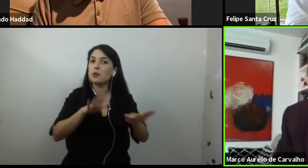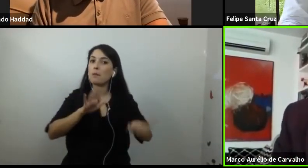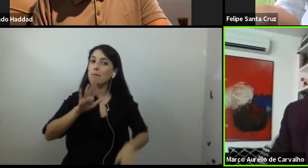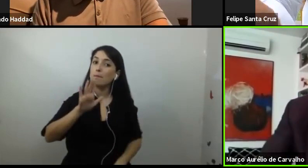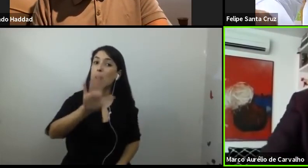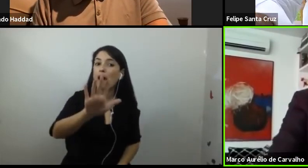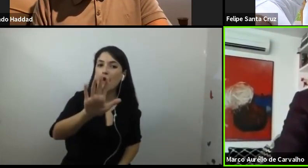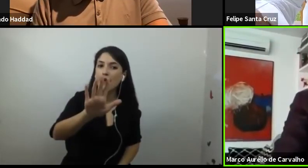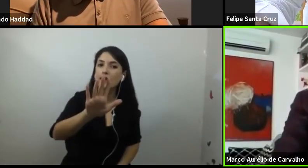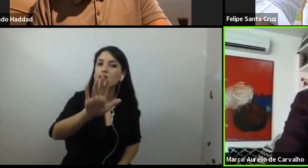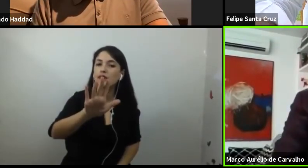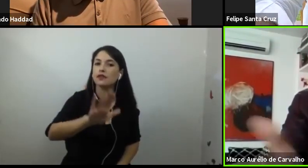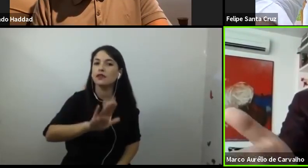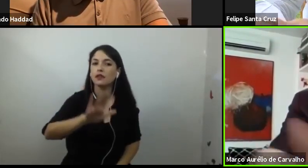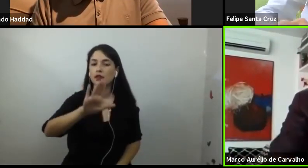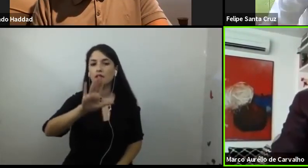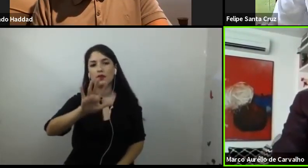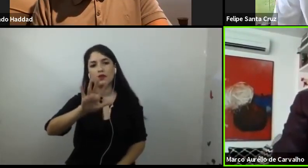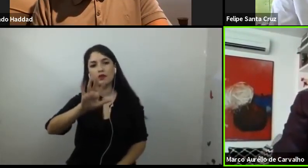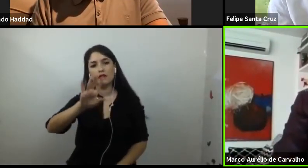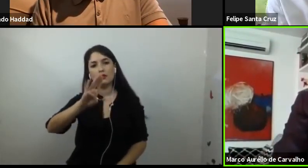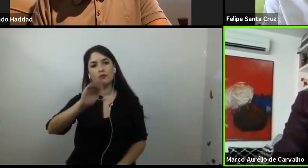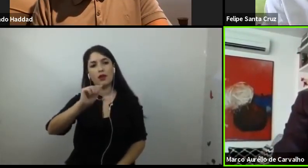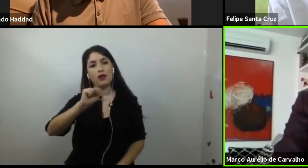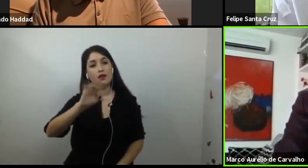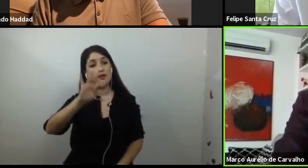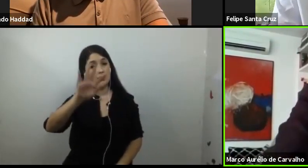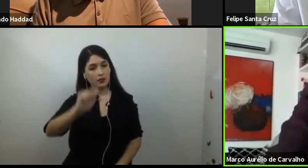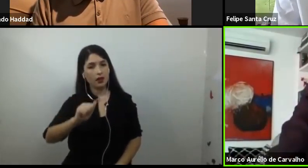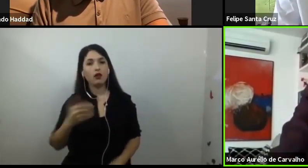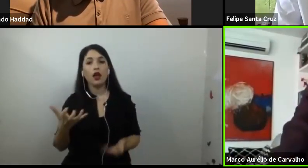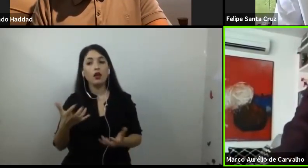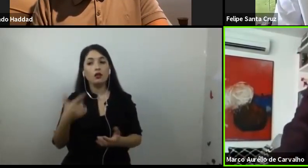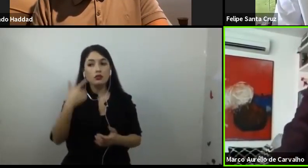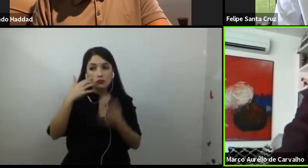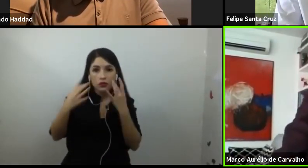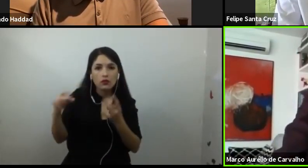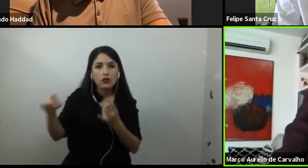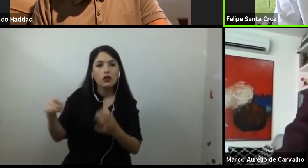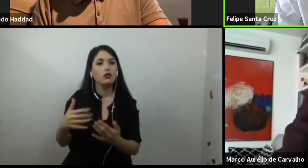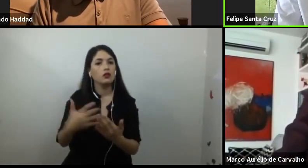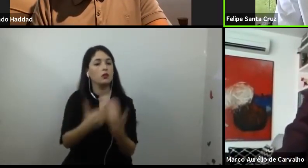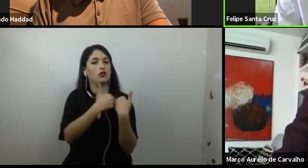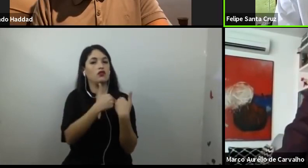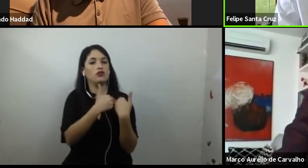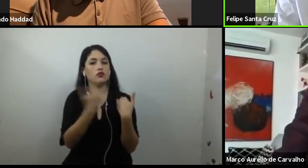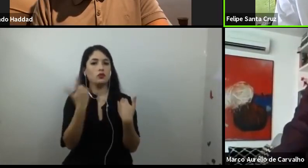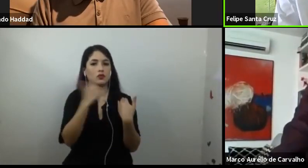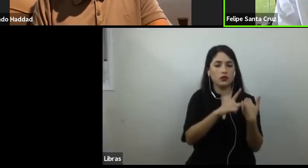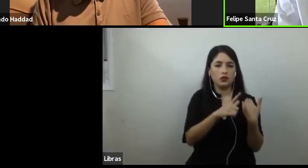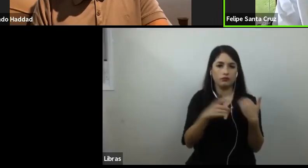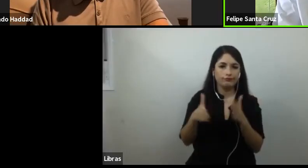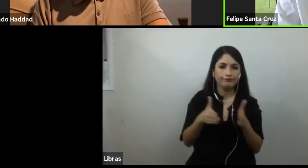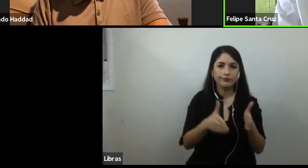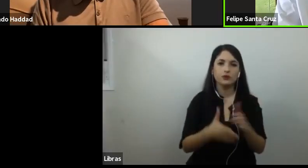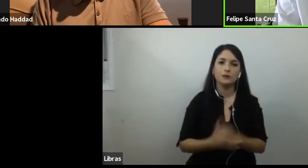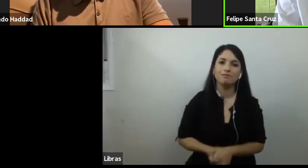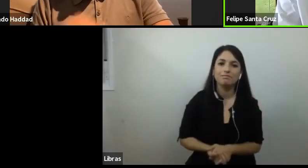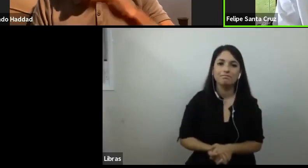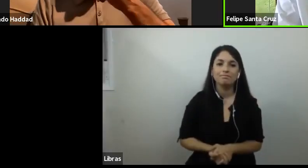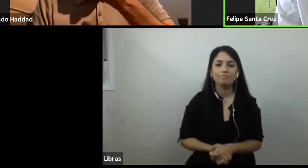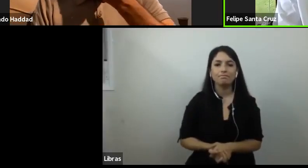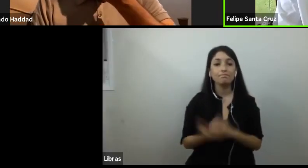ouvir a respeito desses movimentos, né, com a tua responsabilidade, né, de nos conduzir. Nossa, Marco, assim, primeiro,